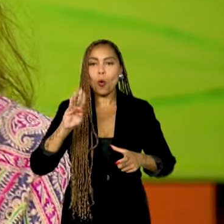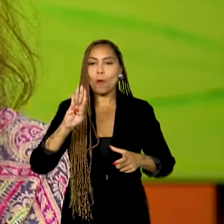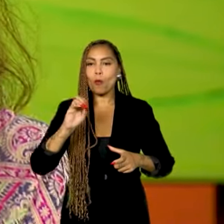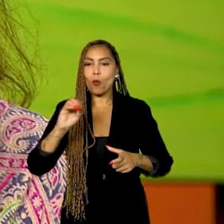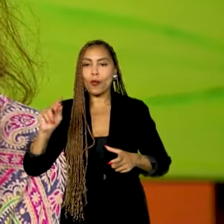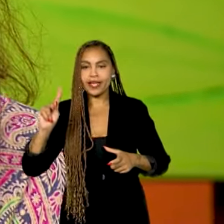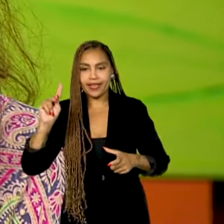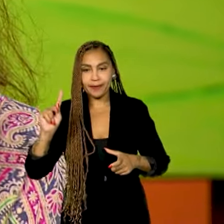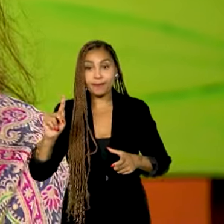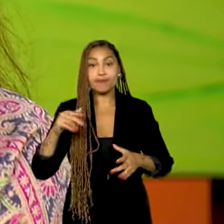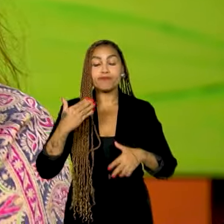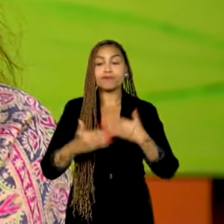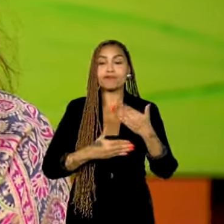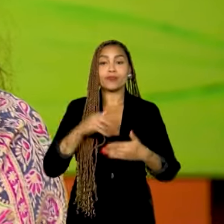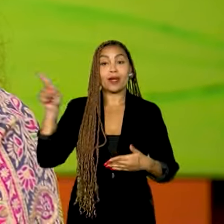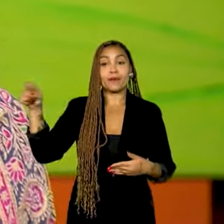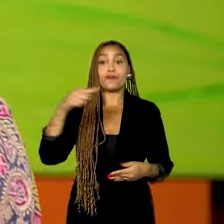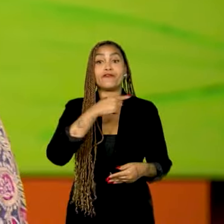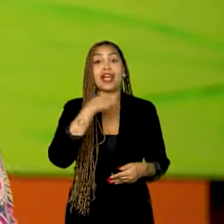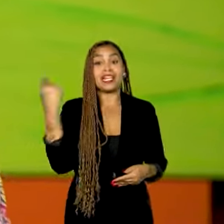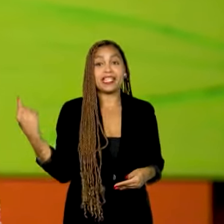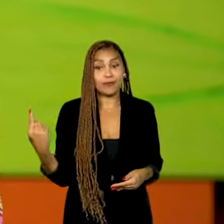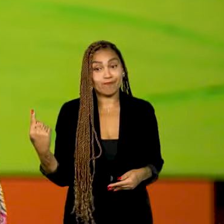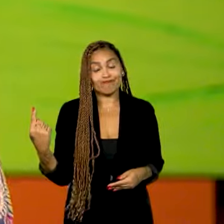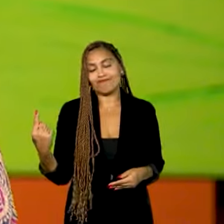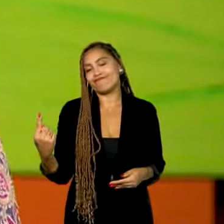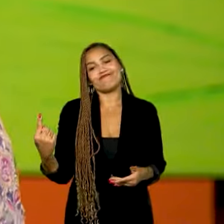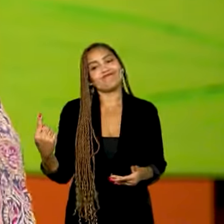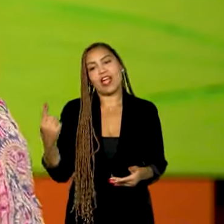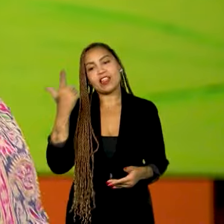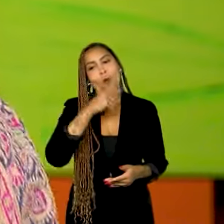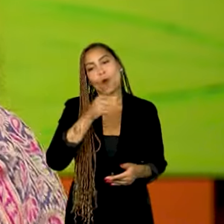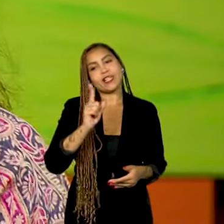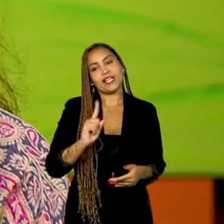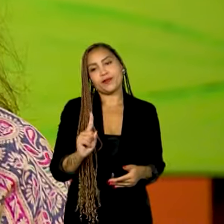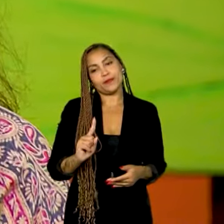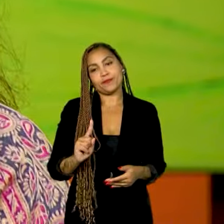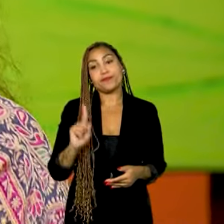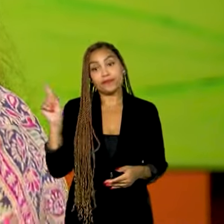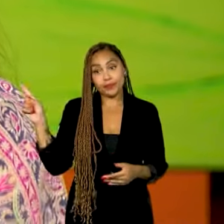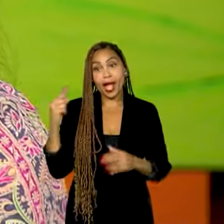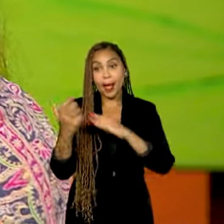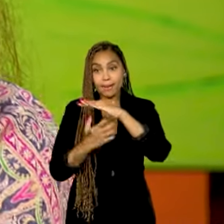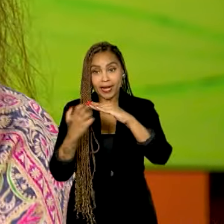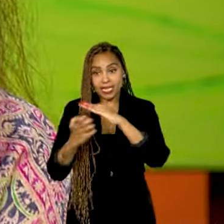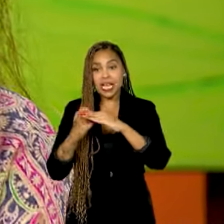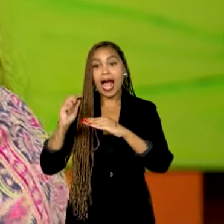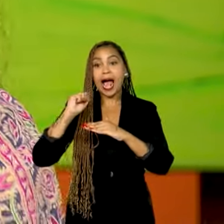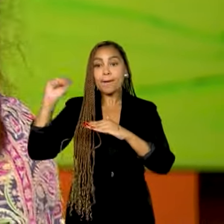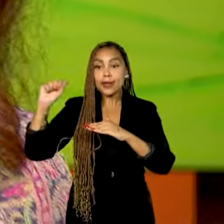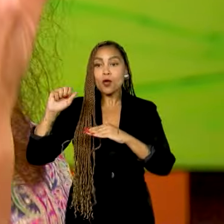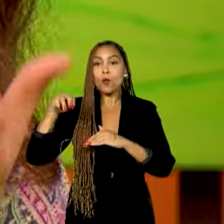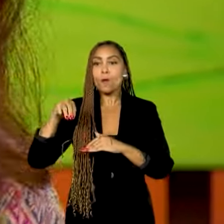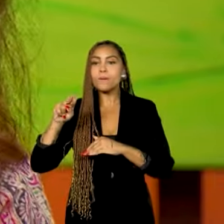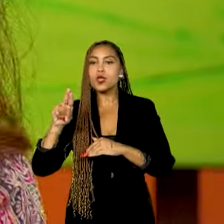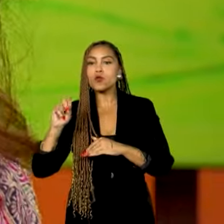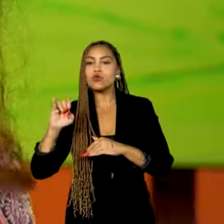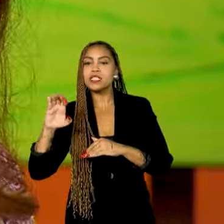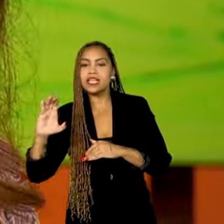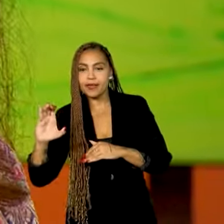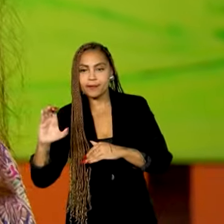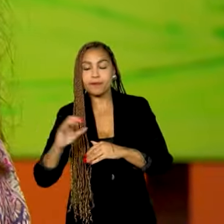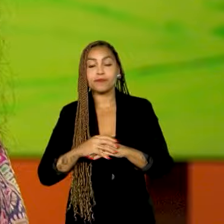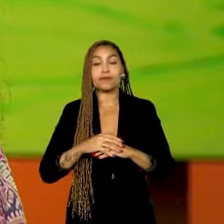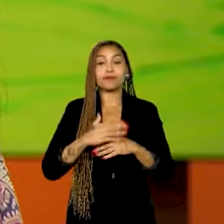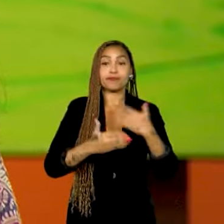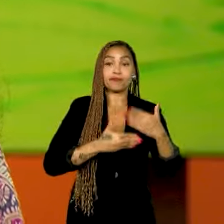veio a falecer. Aí a gente não conseguiu dar andamento. E isso foi pela Abril Music. E pela Abril Music eu fiz um